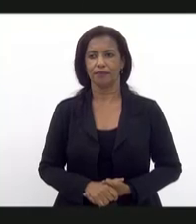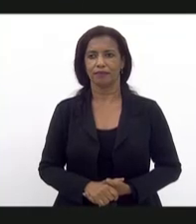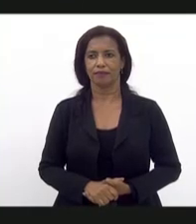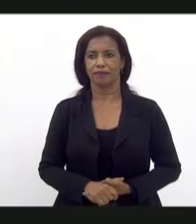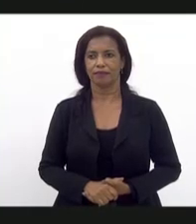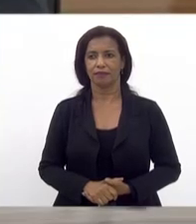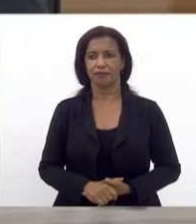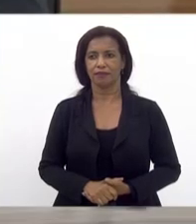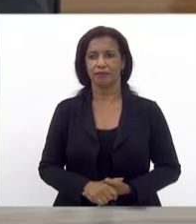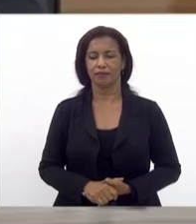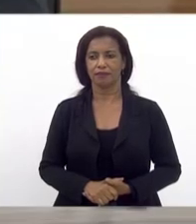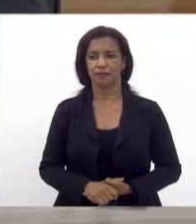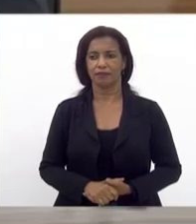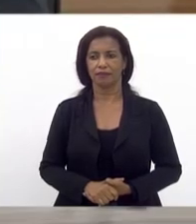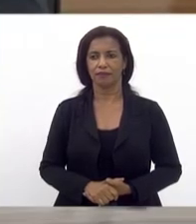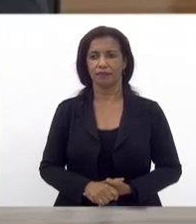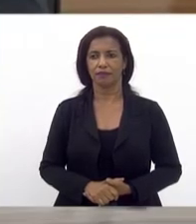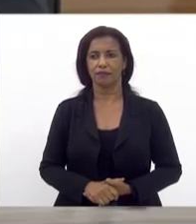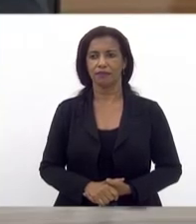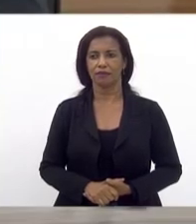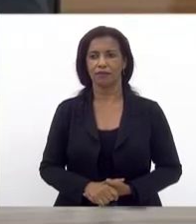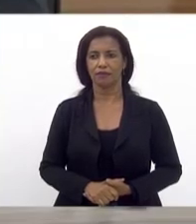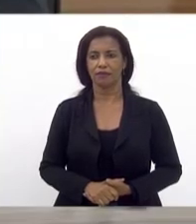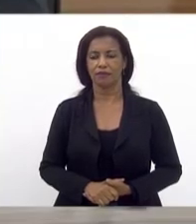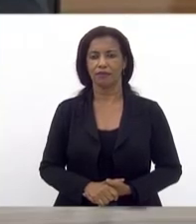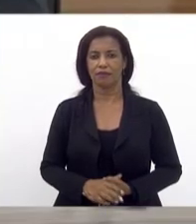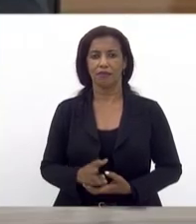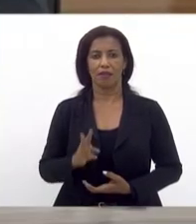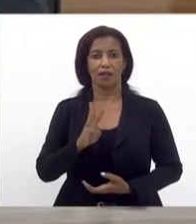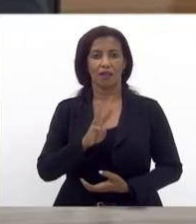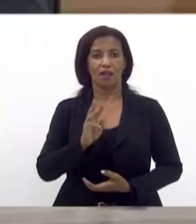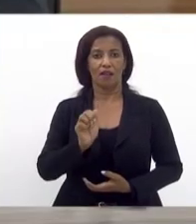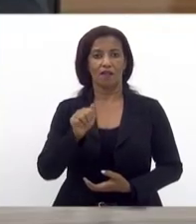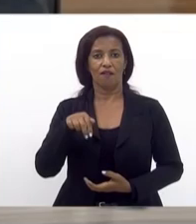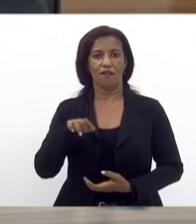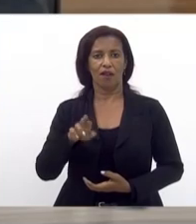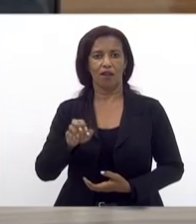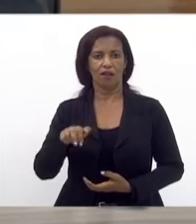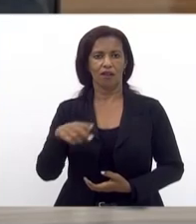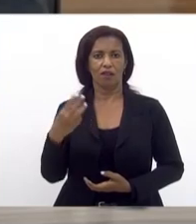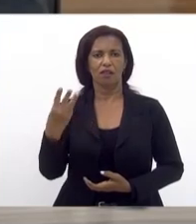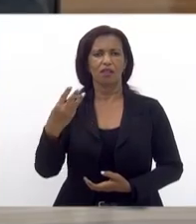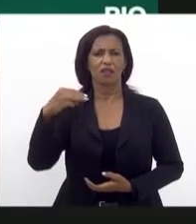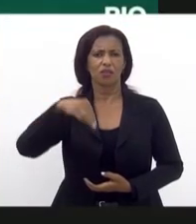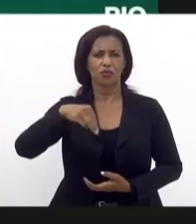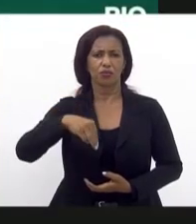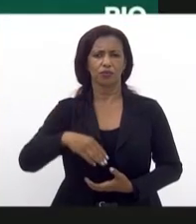Luiz. Vamos ouvir o nosso amigo Wagner Victor, por favor. 3 minutos, Victor.